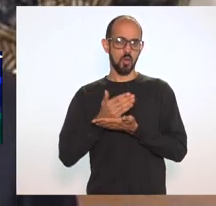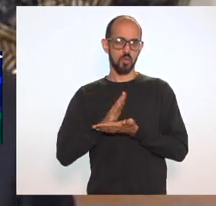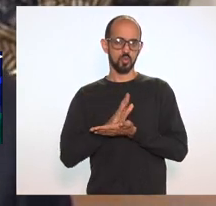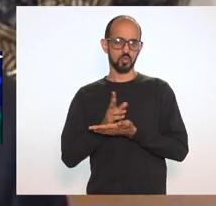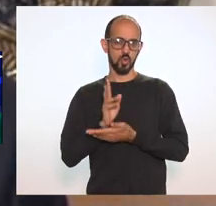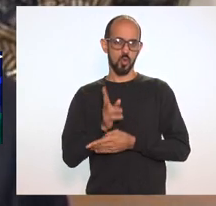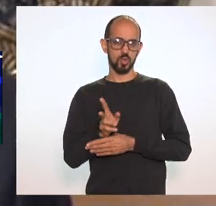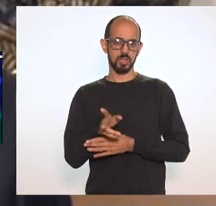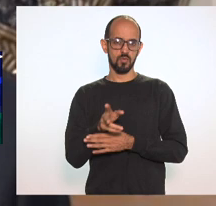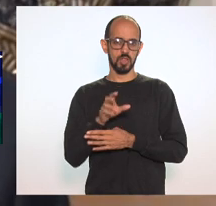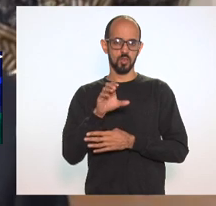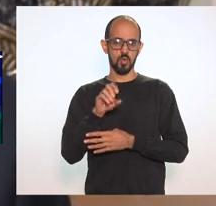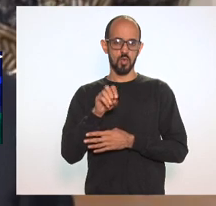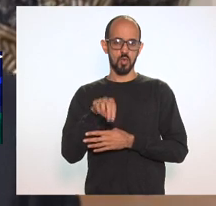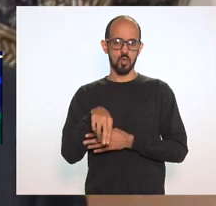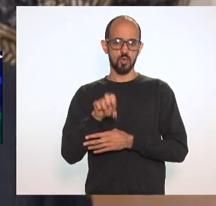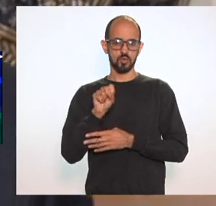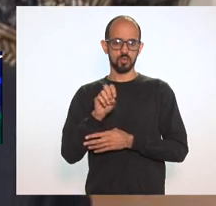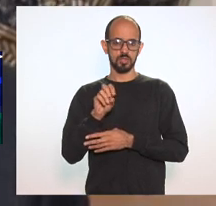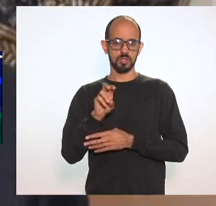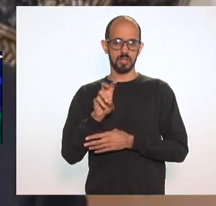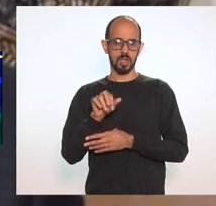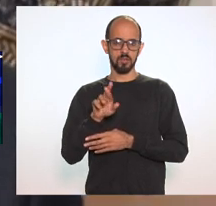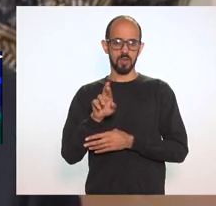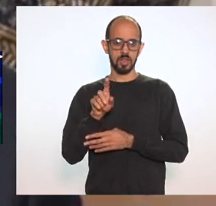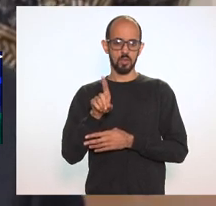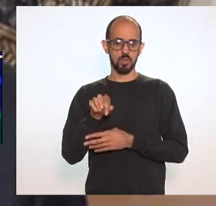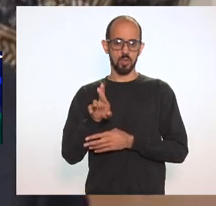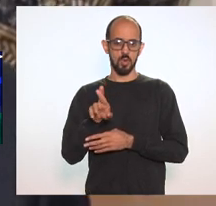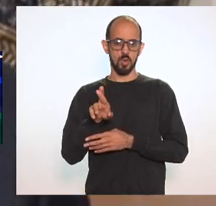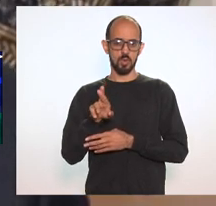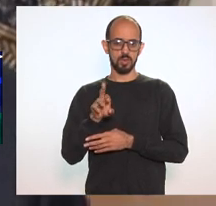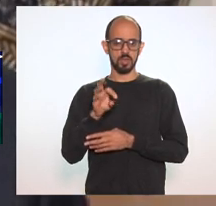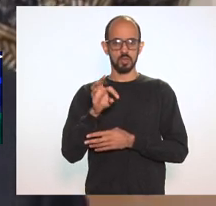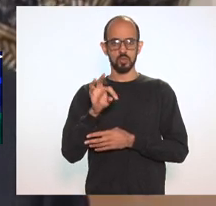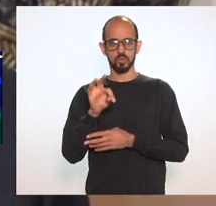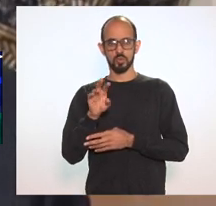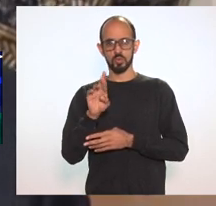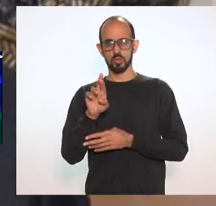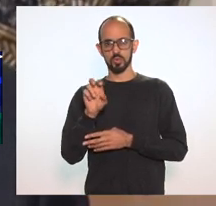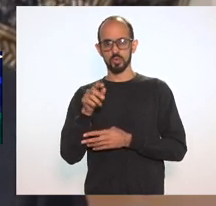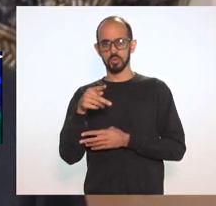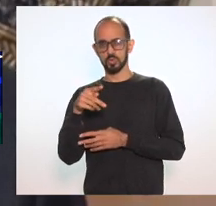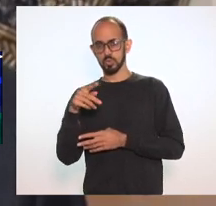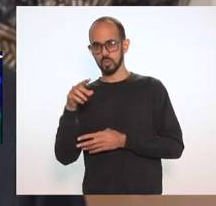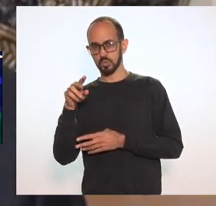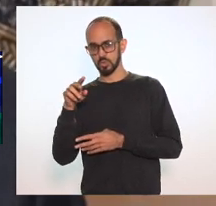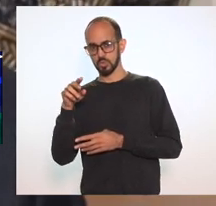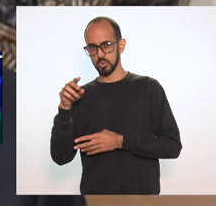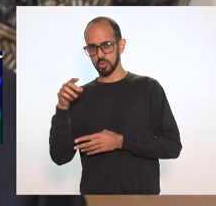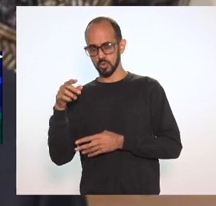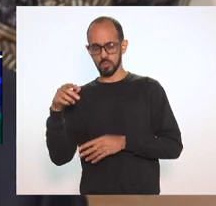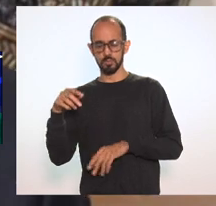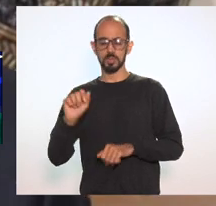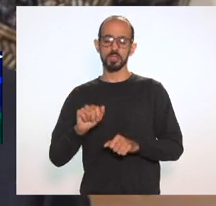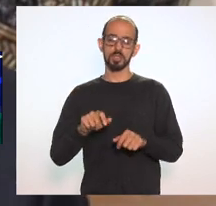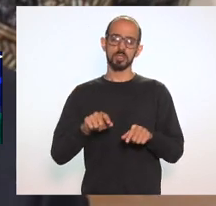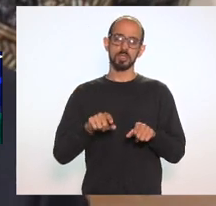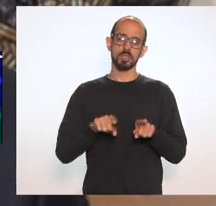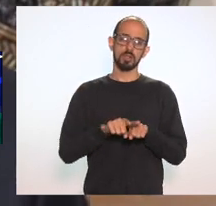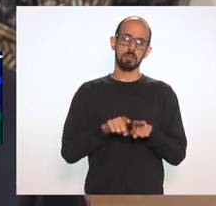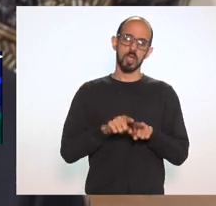como os Johnson pode trump aqueles que têm o viés